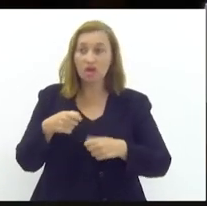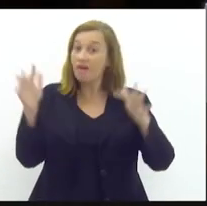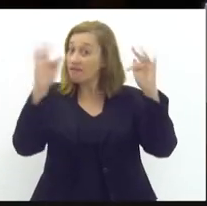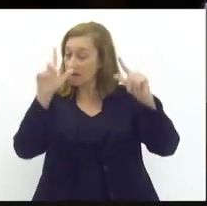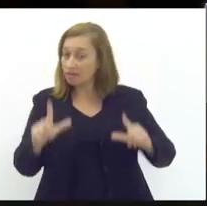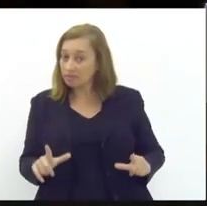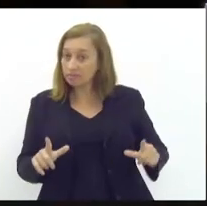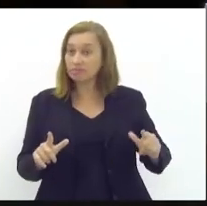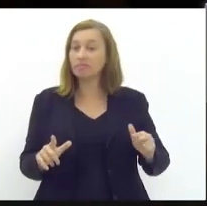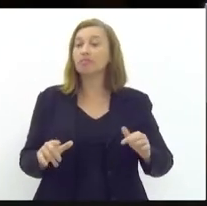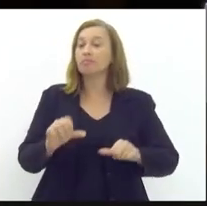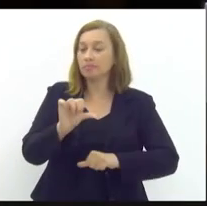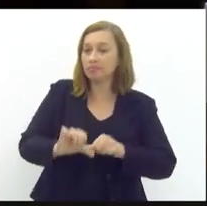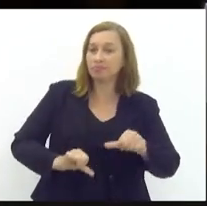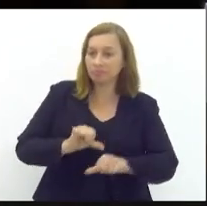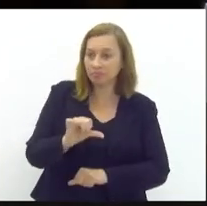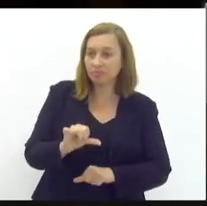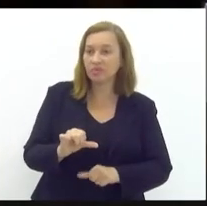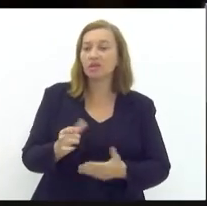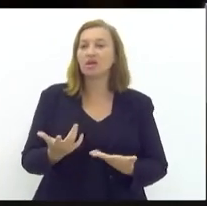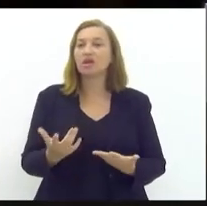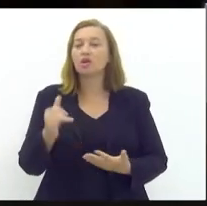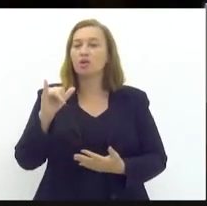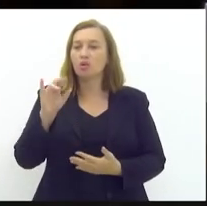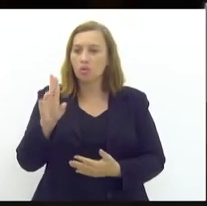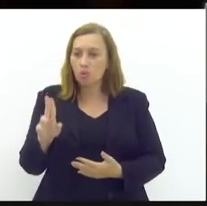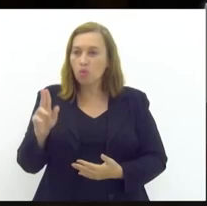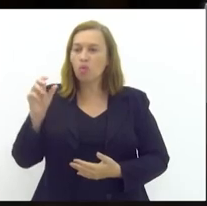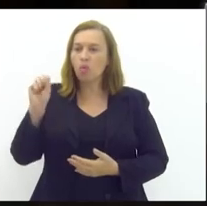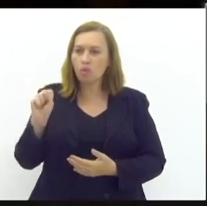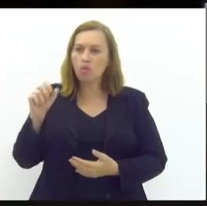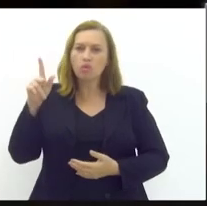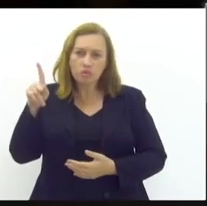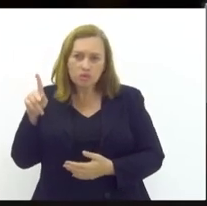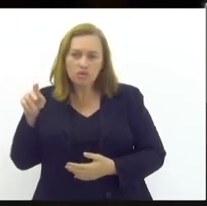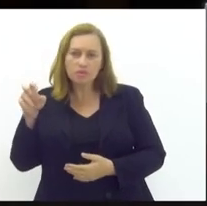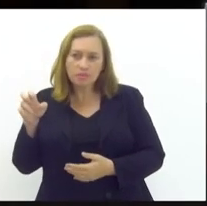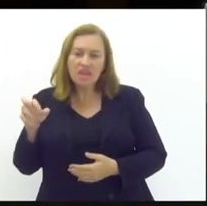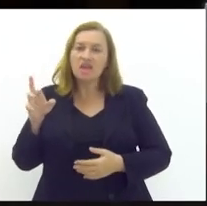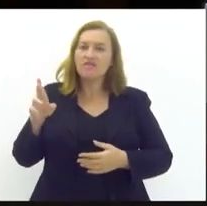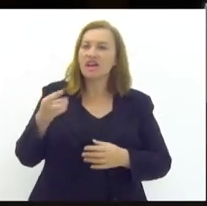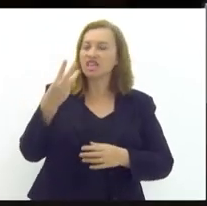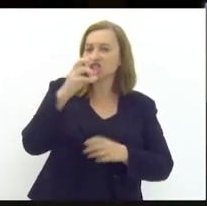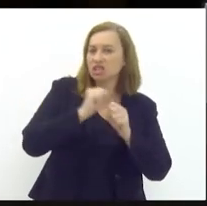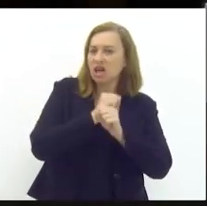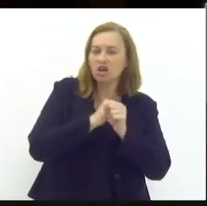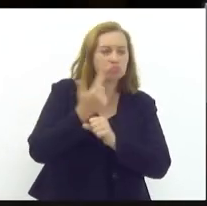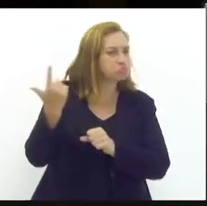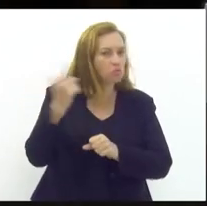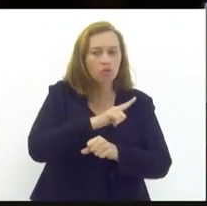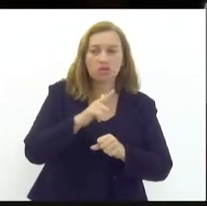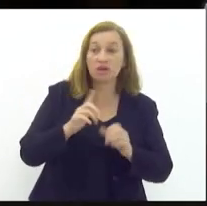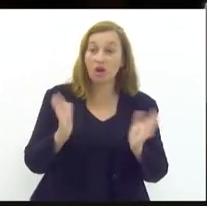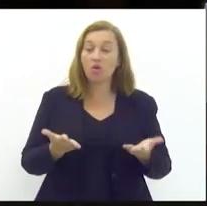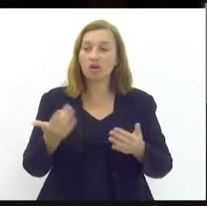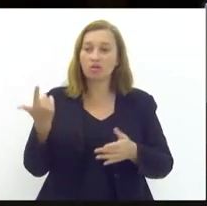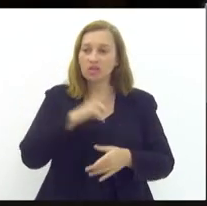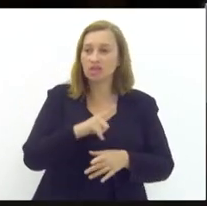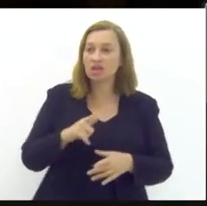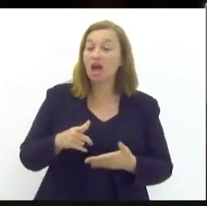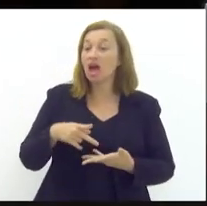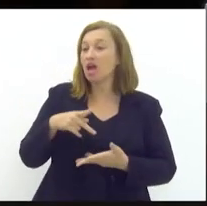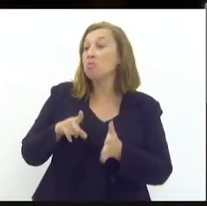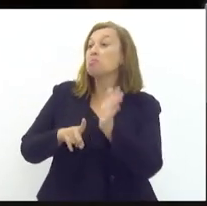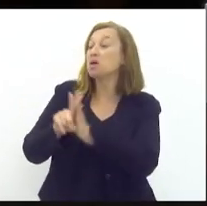felizes com a reforma jovens gurizes da USP comemorando faz 30 anos que não conseguimos Agora conseguiu eu perguntei para eles Quem era a